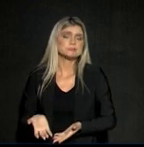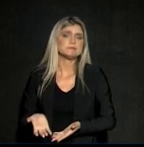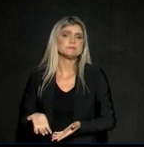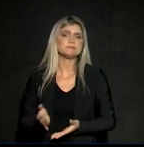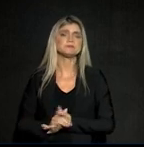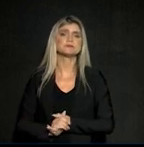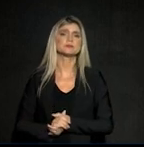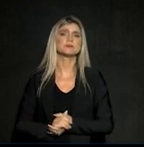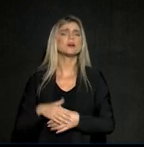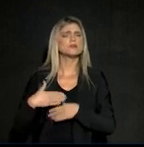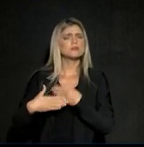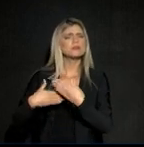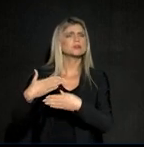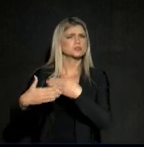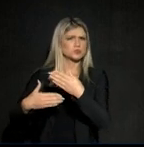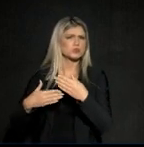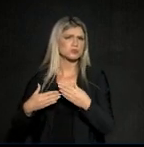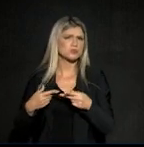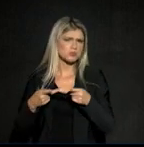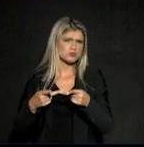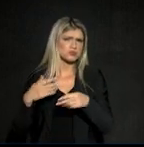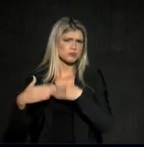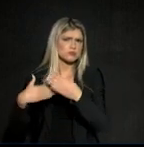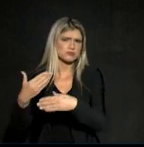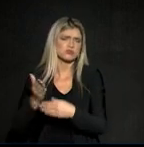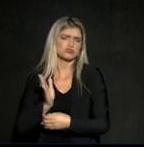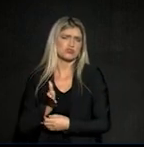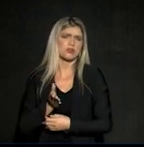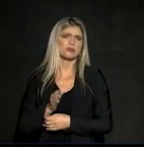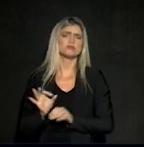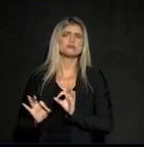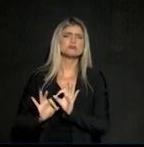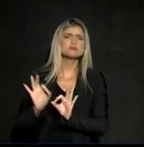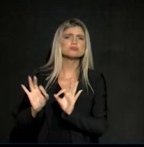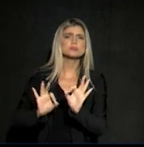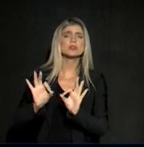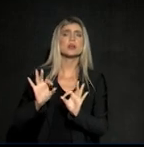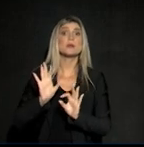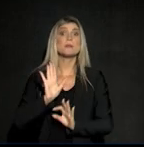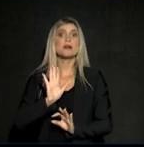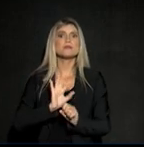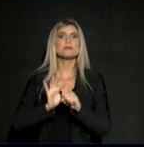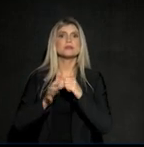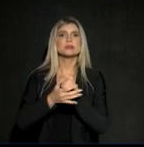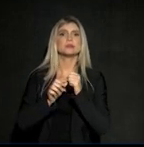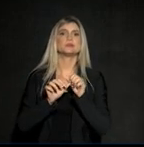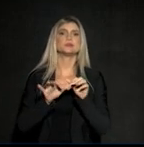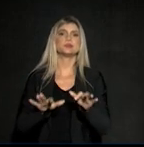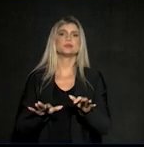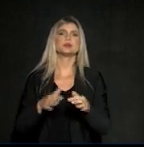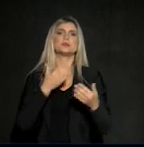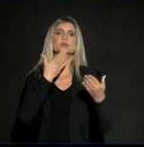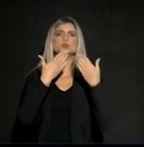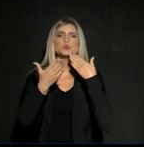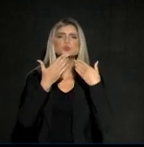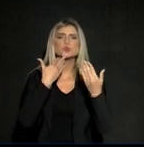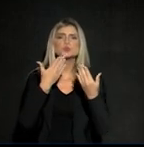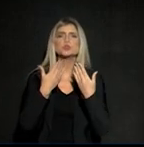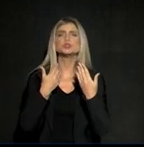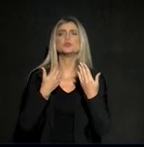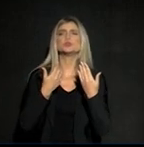aí como já tinha avançado nesse projeto quando chegou a pandemia e a gente discutia o auxílio emergencial